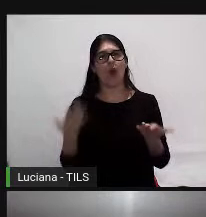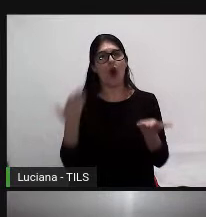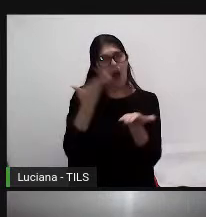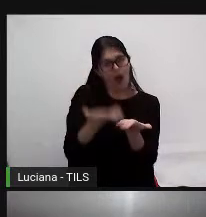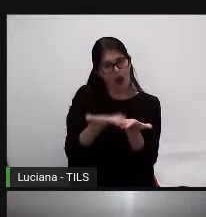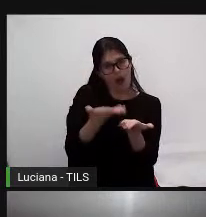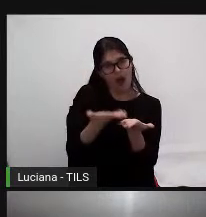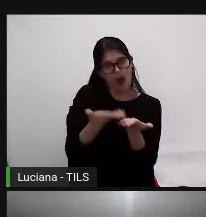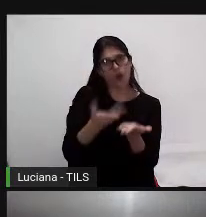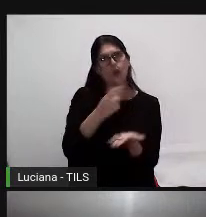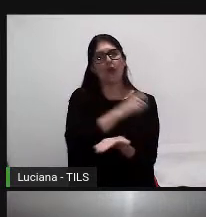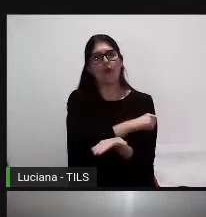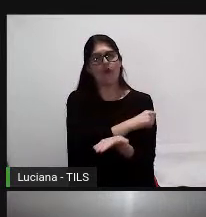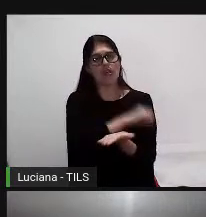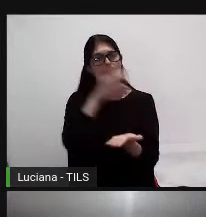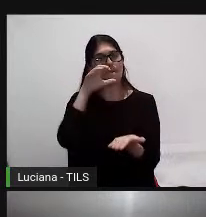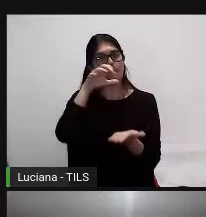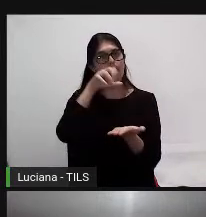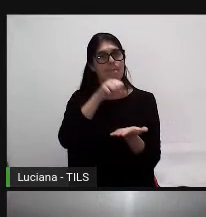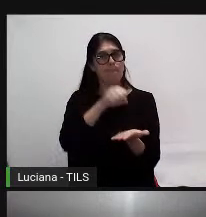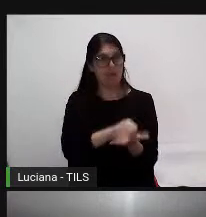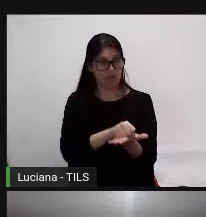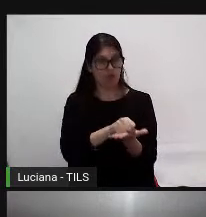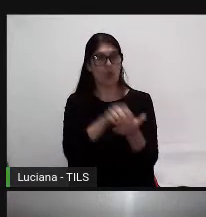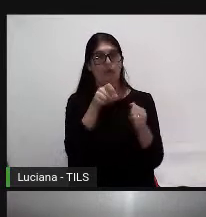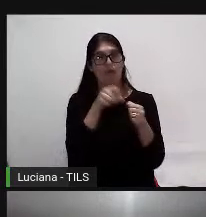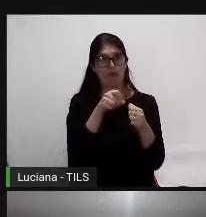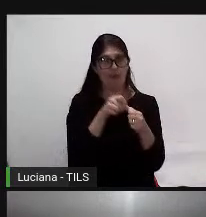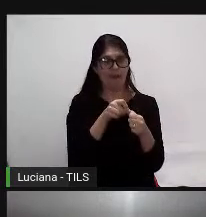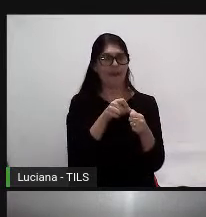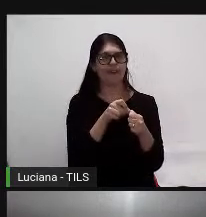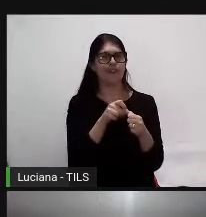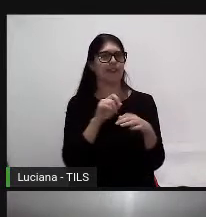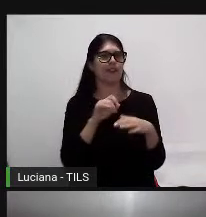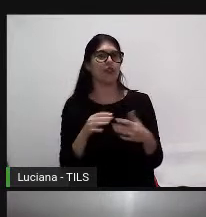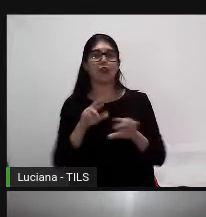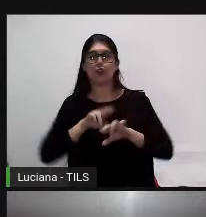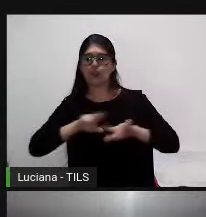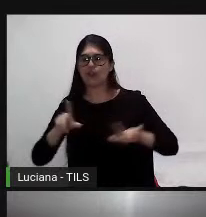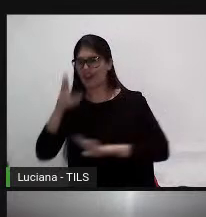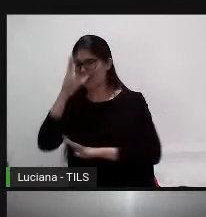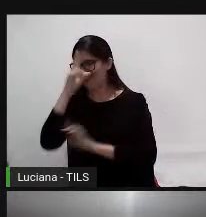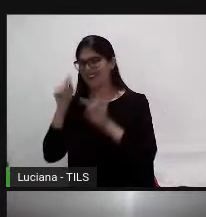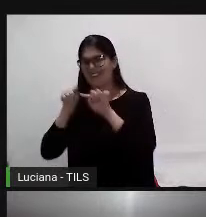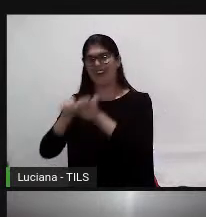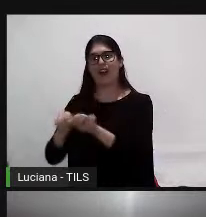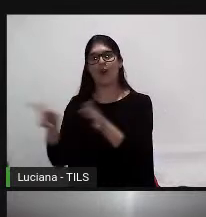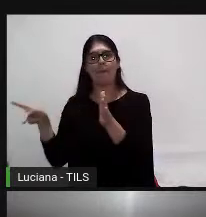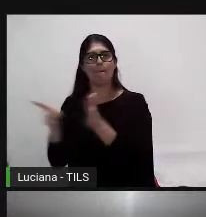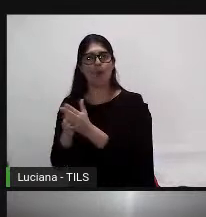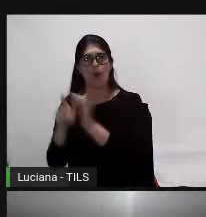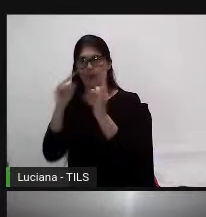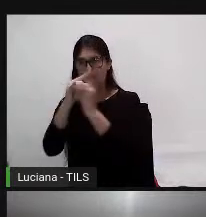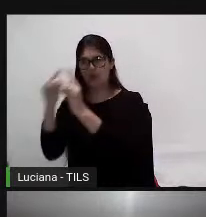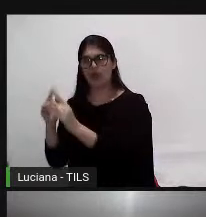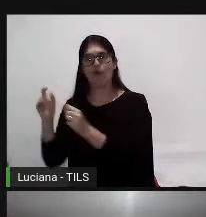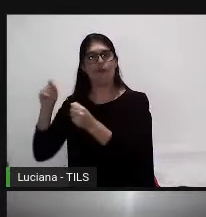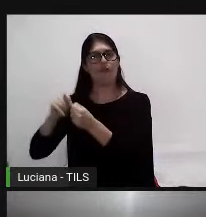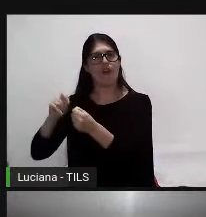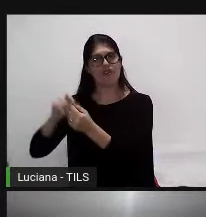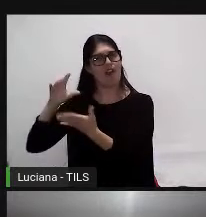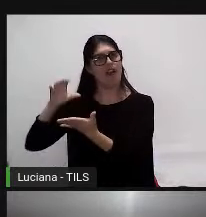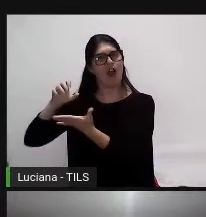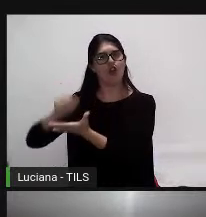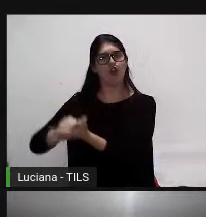realizaram a matrícula, tá? Enquanto os integrados foi feito pela instituição, então os registros acadêmicos